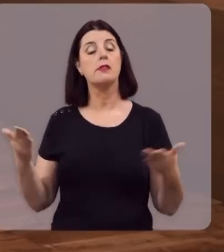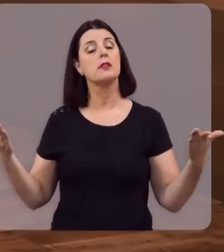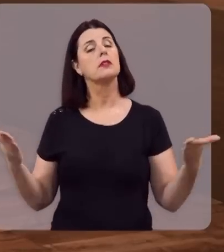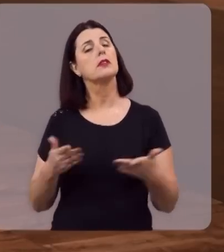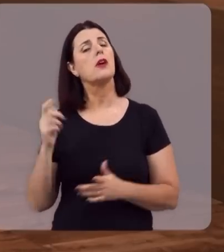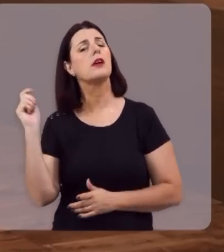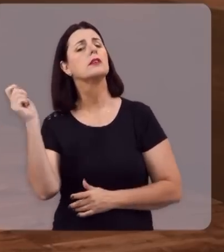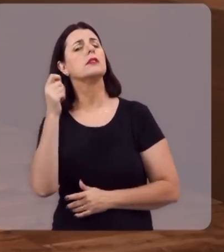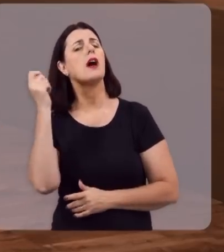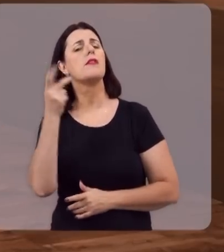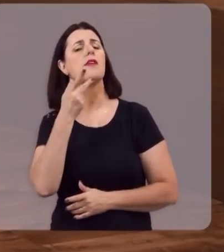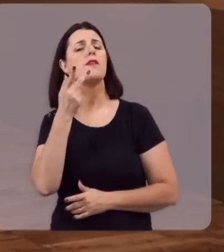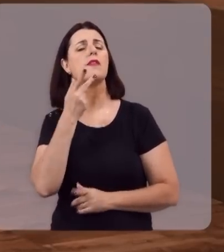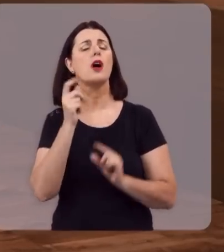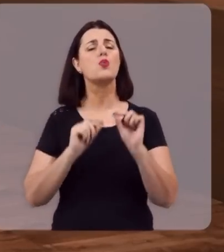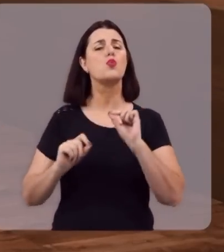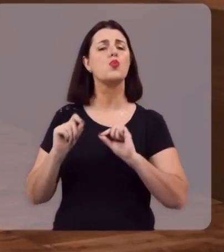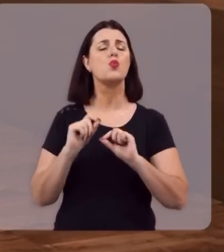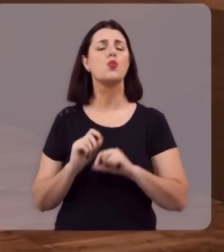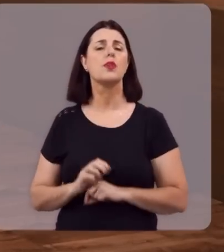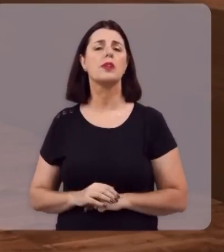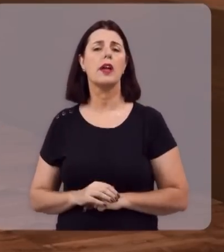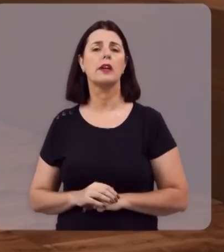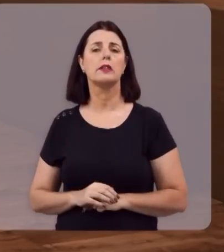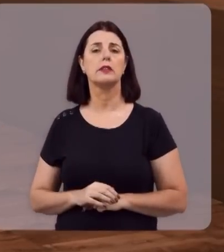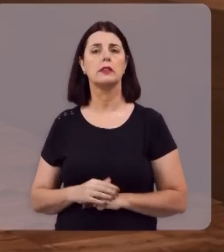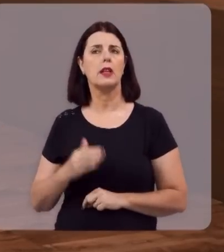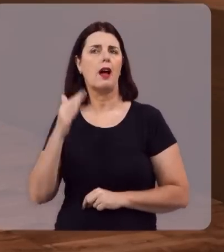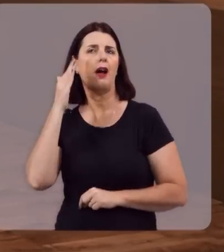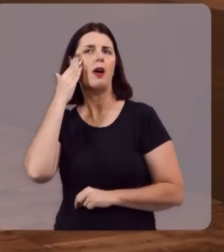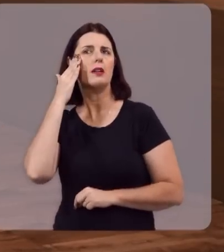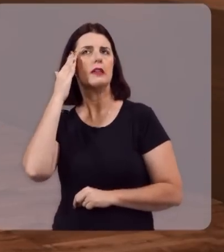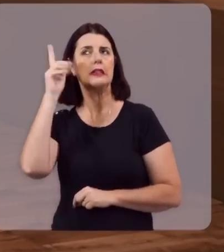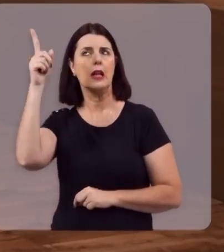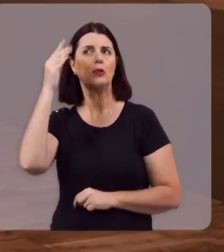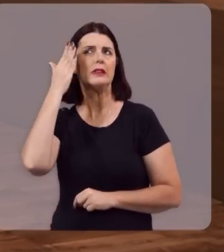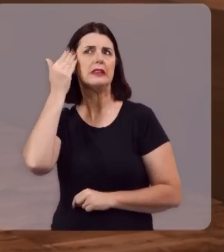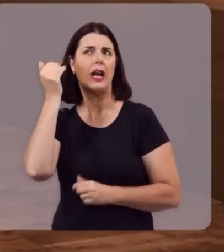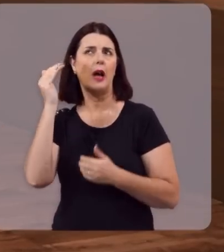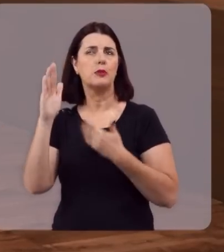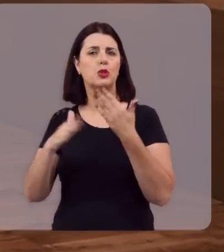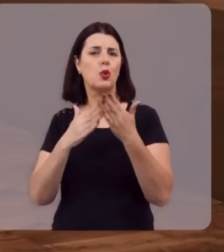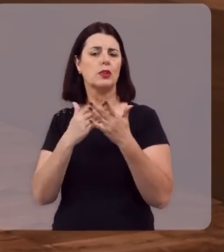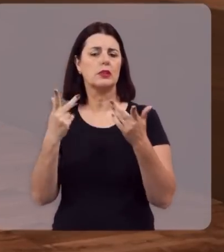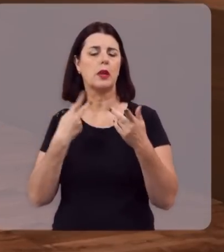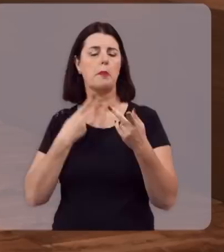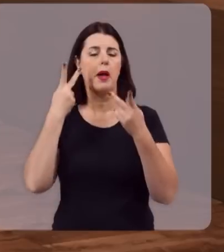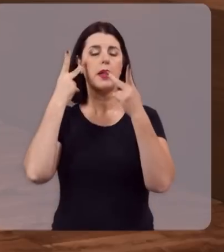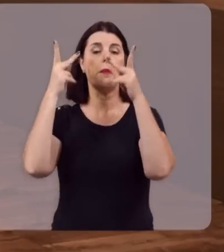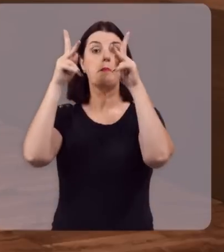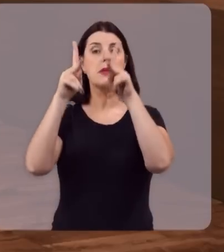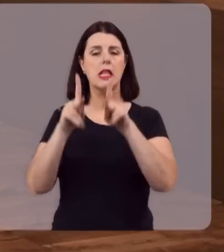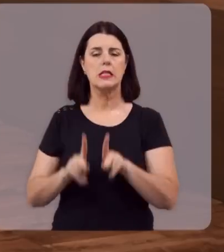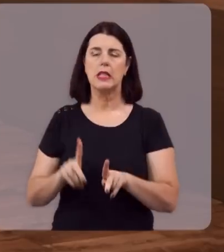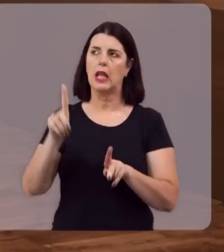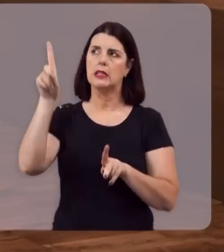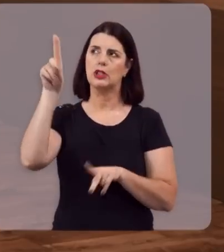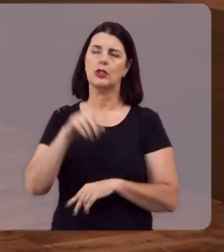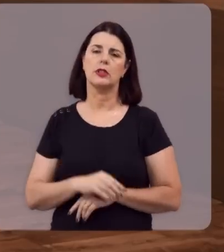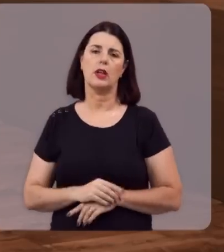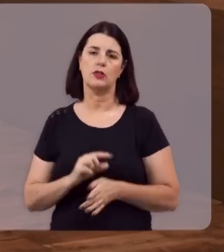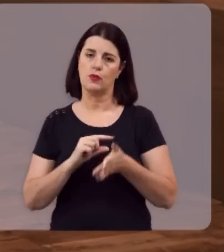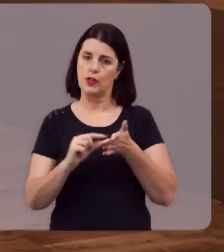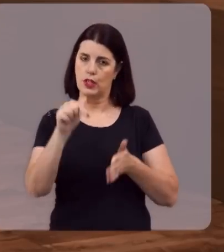agora Davi vai fazer uma transição da onisciência de Deus para onipresença de Deus